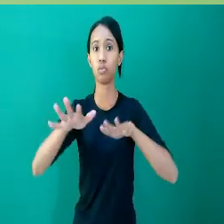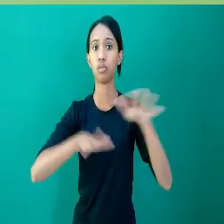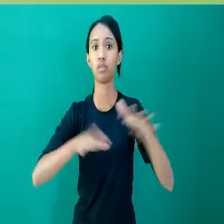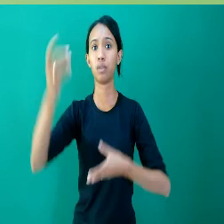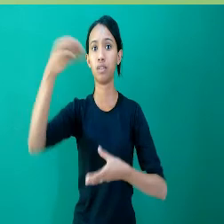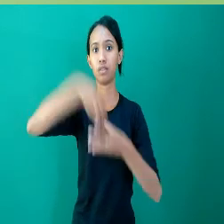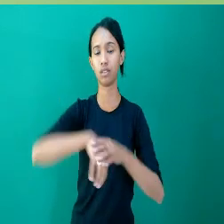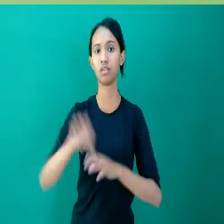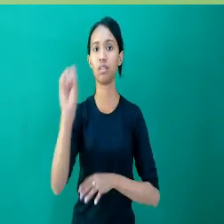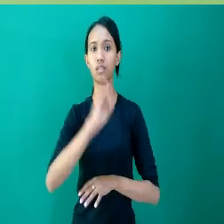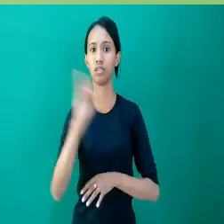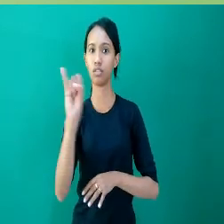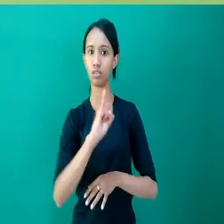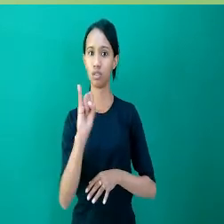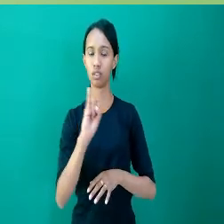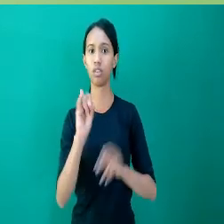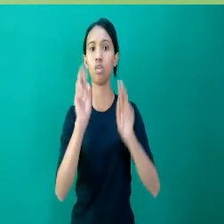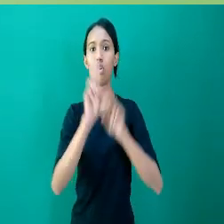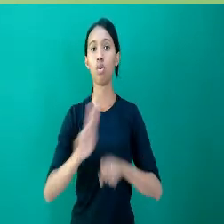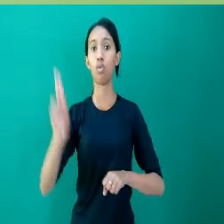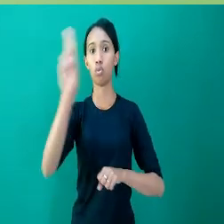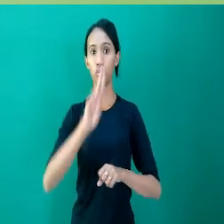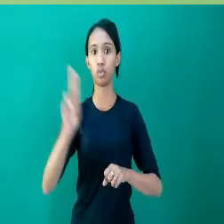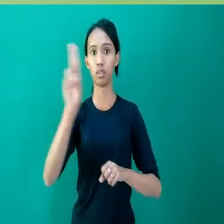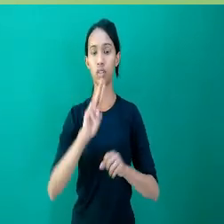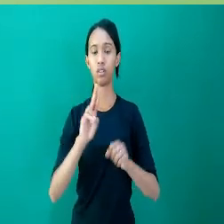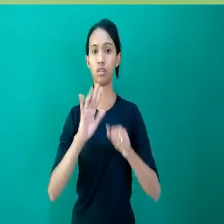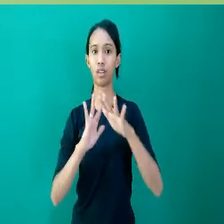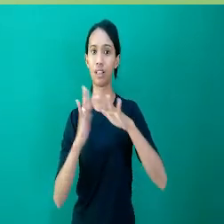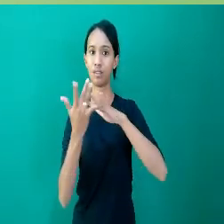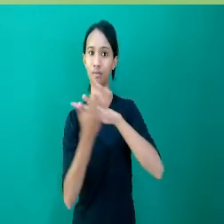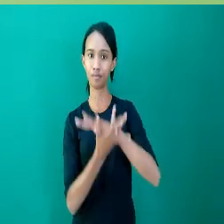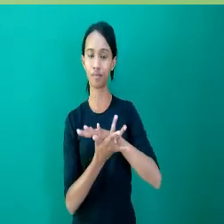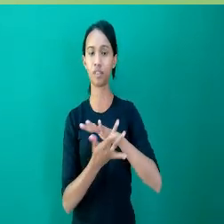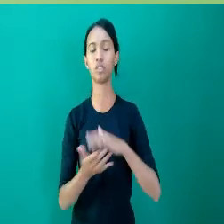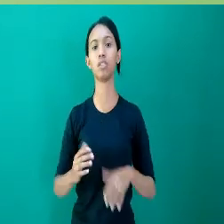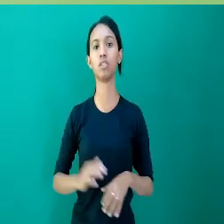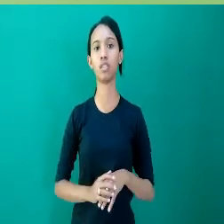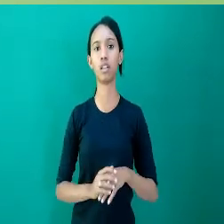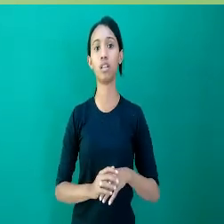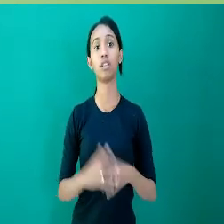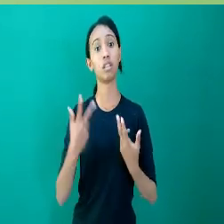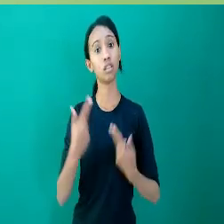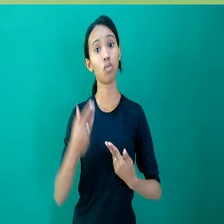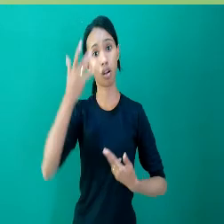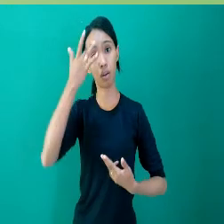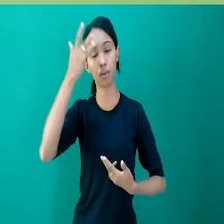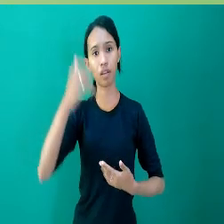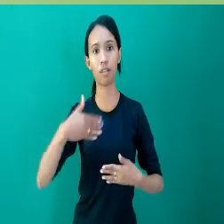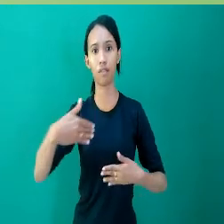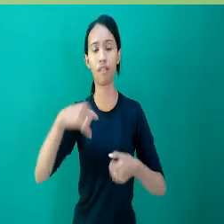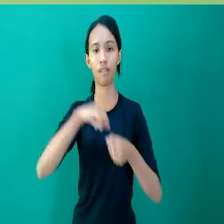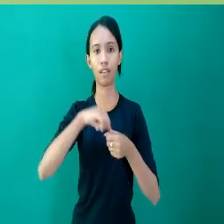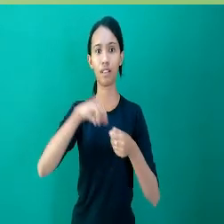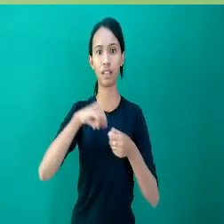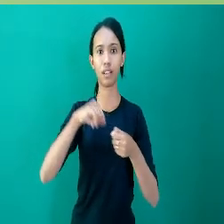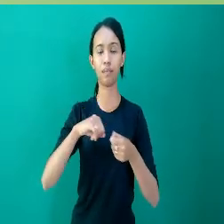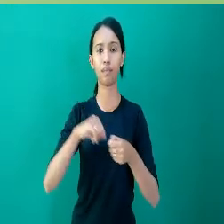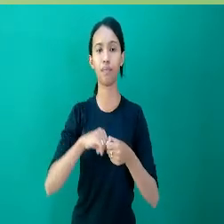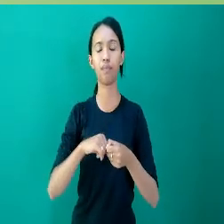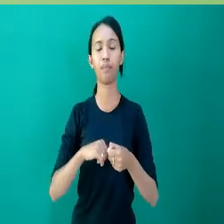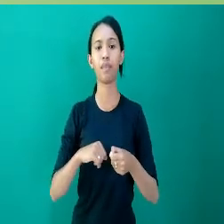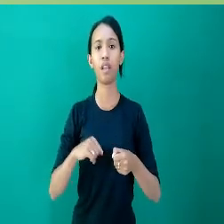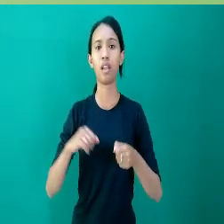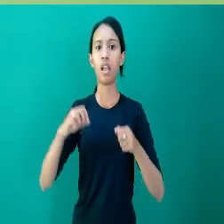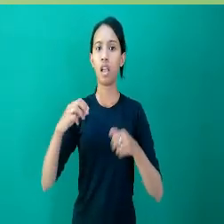movimentos, utilizando as redes sociais, como vai ser amanhã, a Marcha pela Vida, durante todo o dia, o